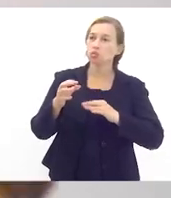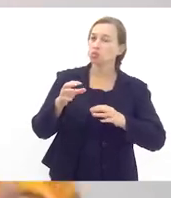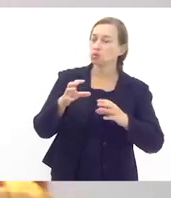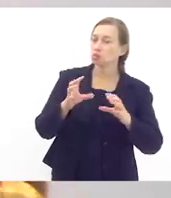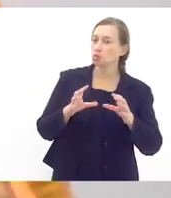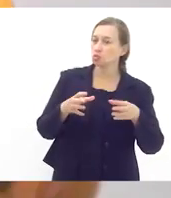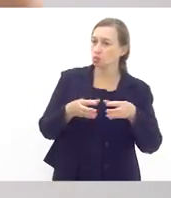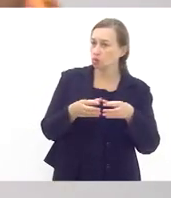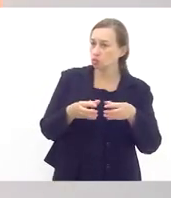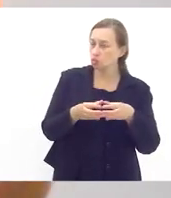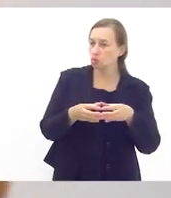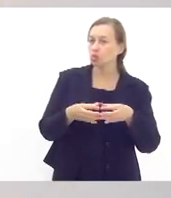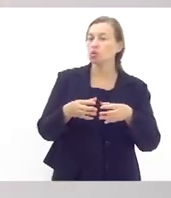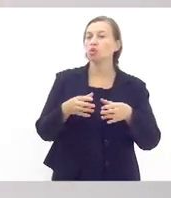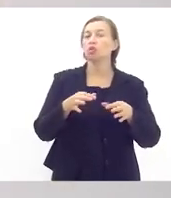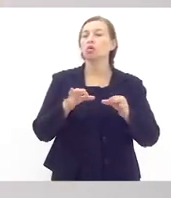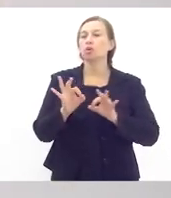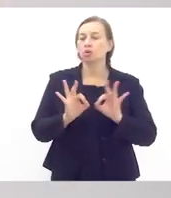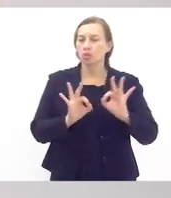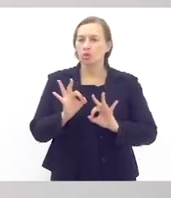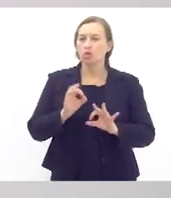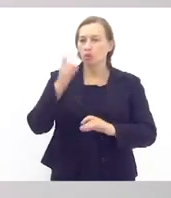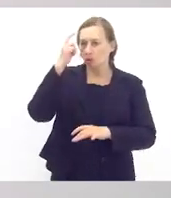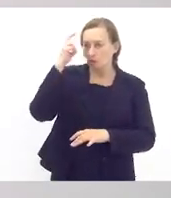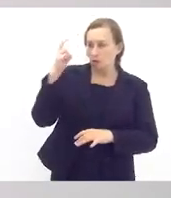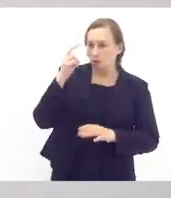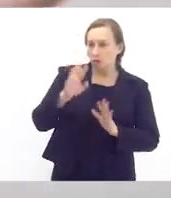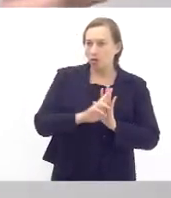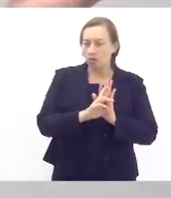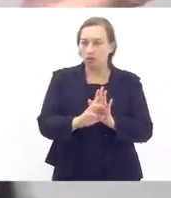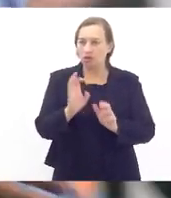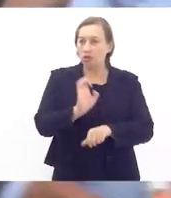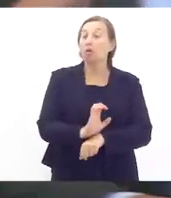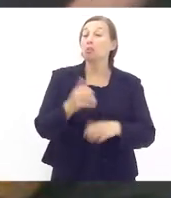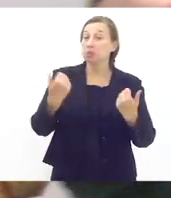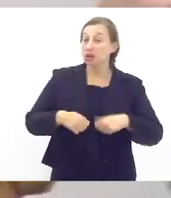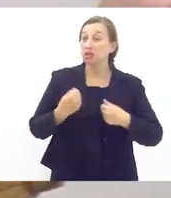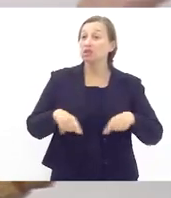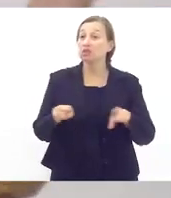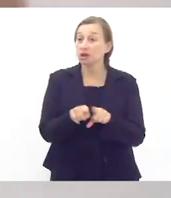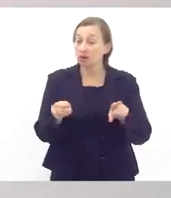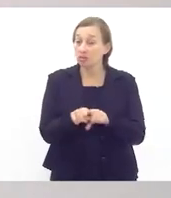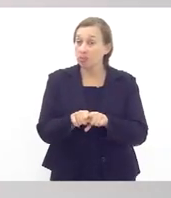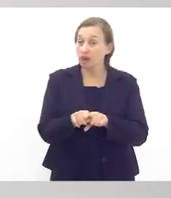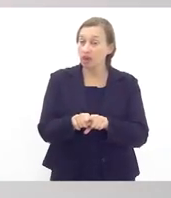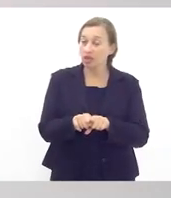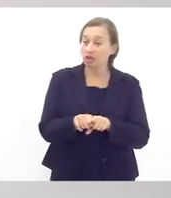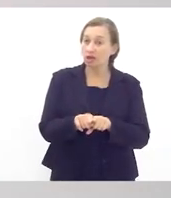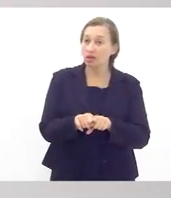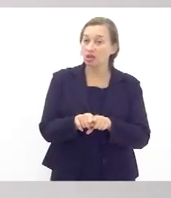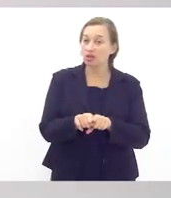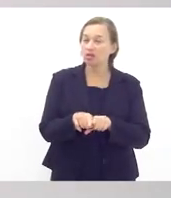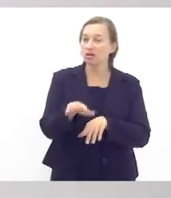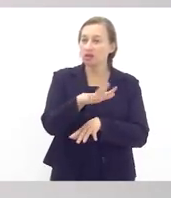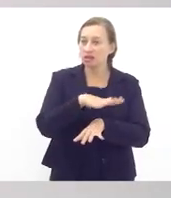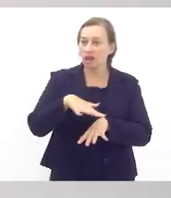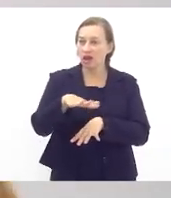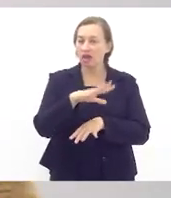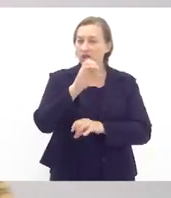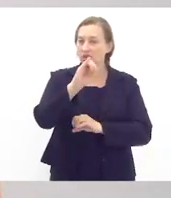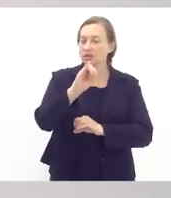que falam com cultura que tem a sua representatividade do Estado era preciso a gente também abrir essa escuta no ambiente virtual